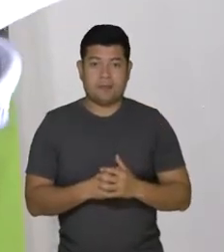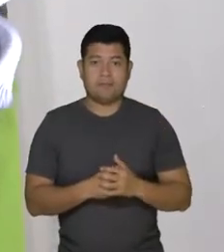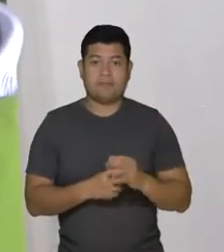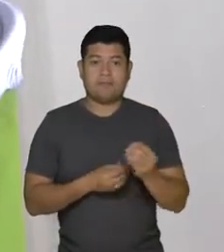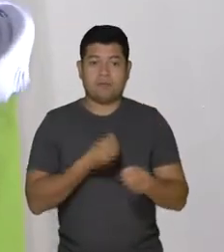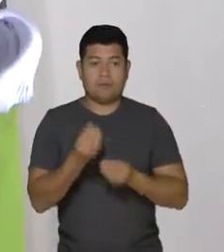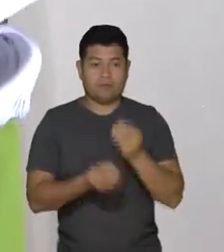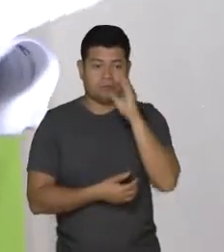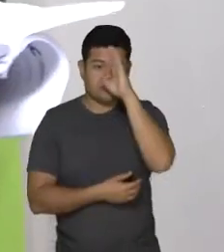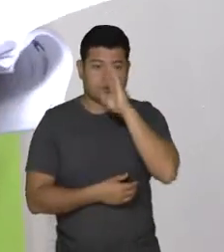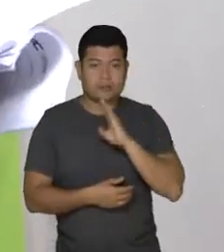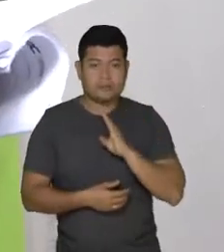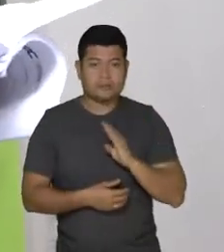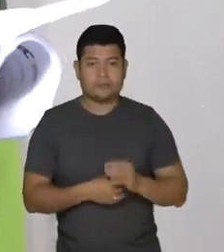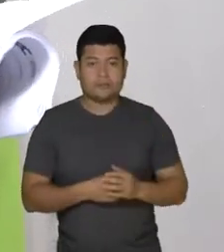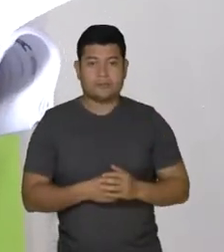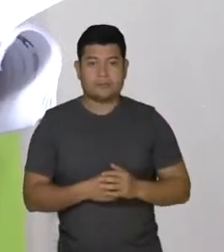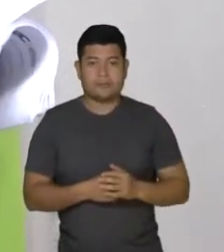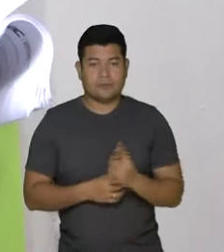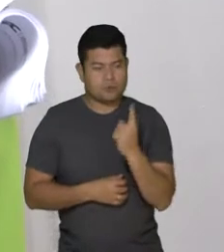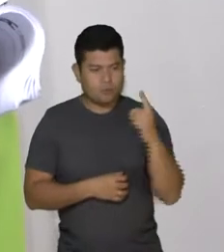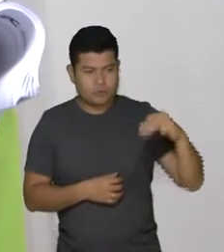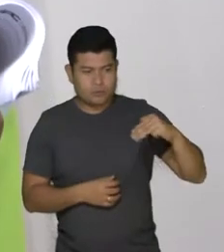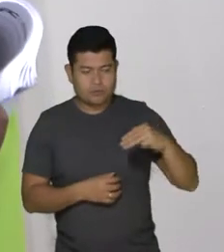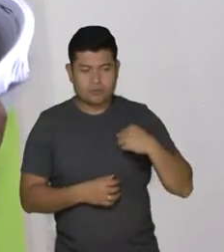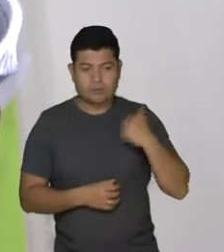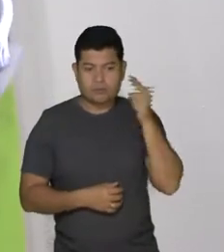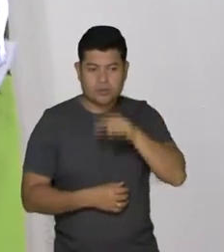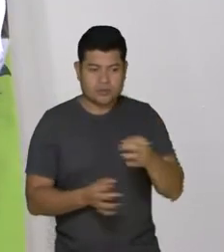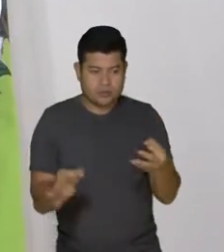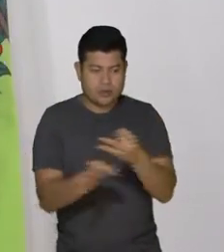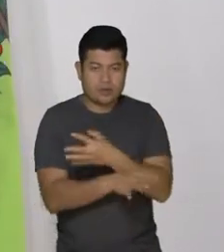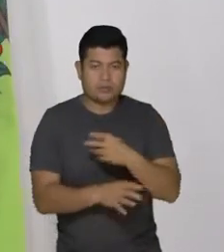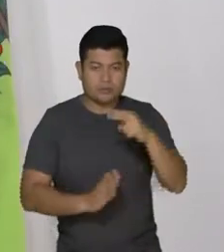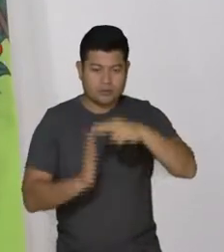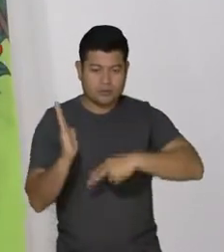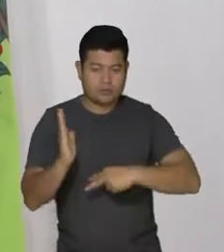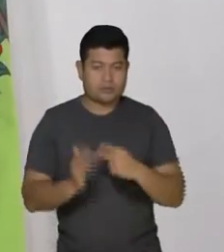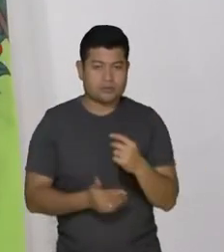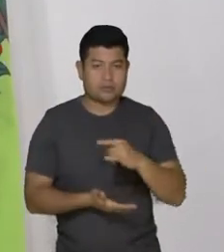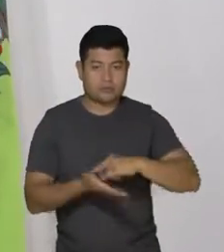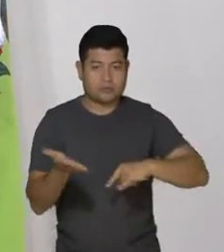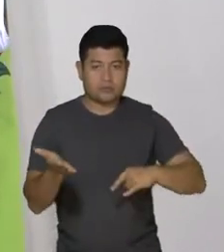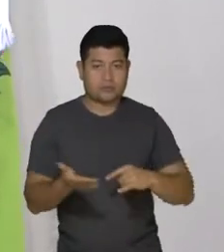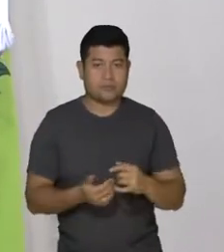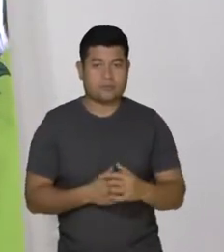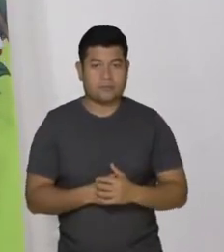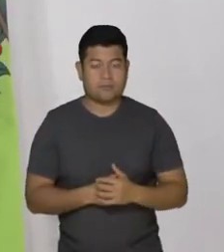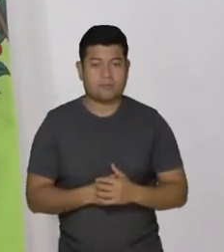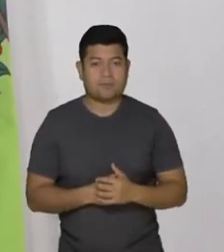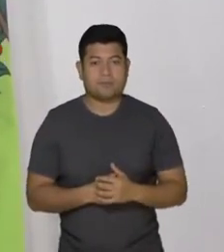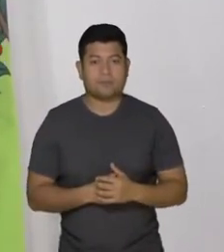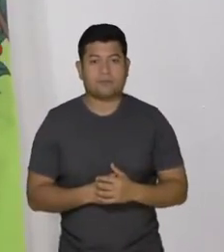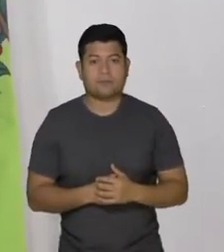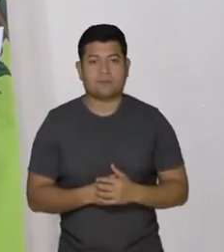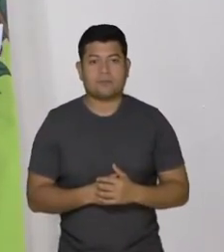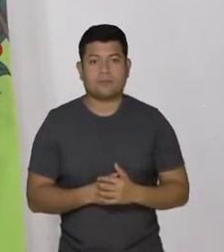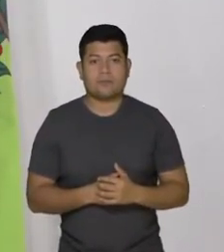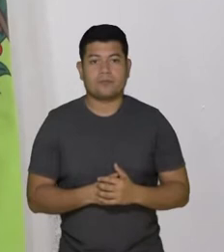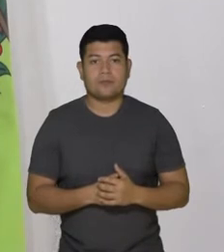gratuitos um minuto senhor presidente Para eu terminar aqui só a leitura do documento obrigado senhor presidente